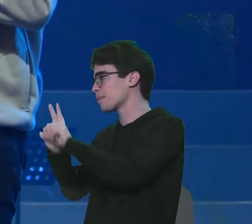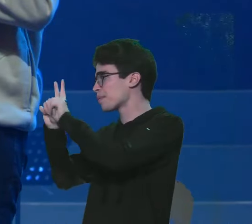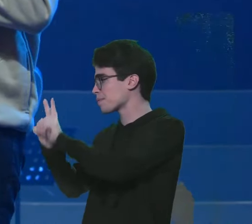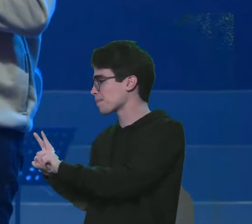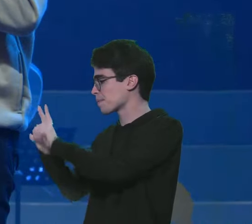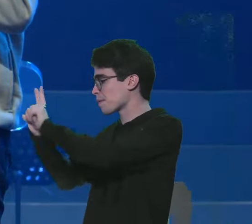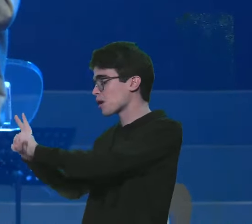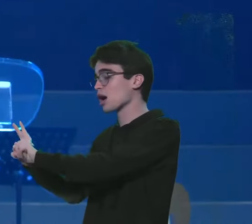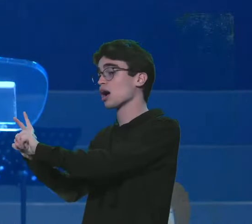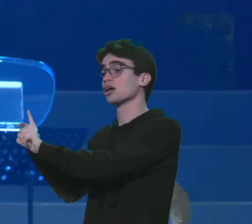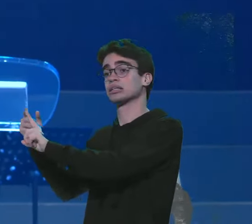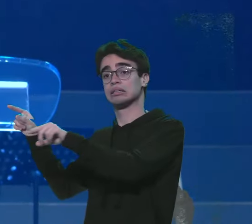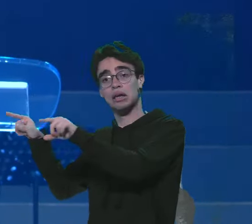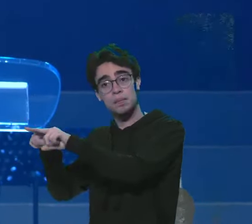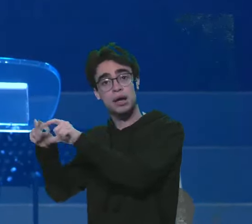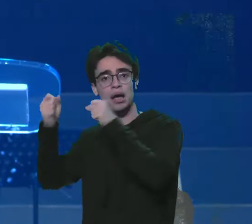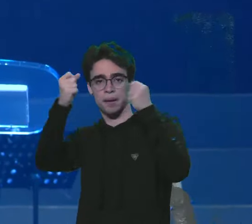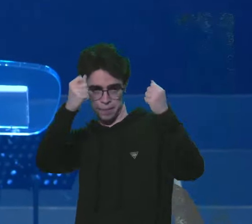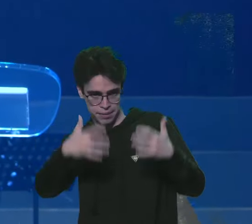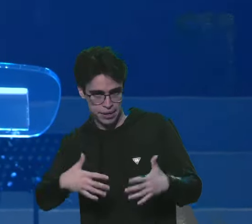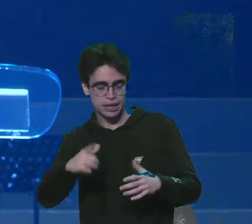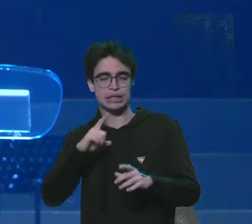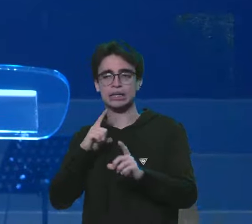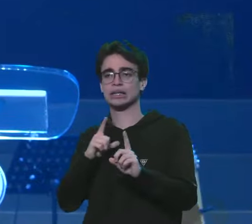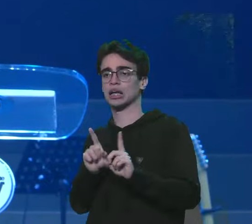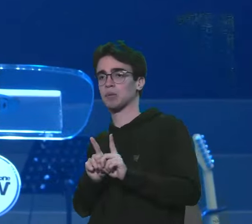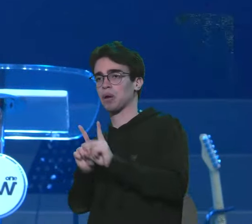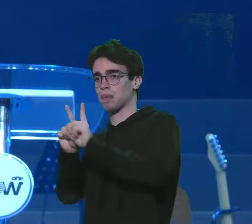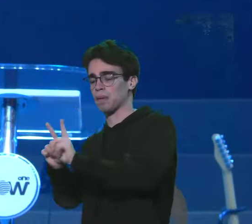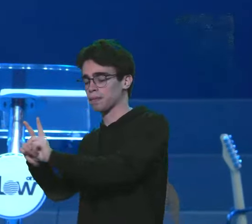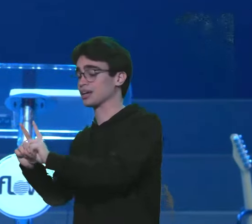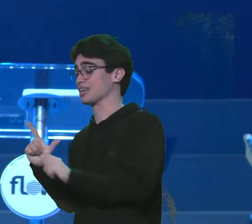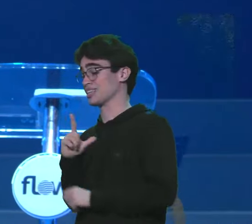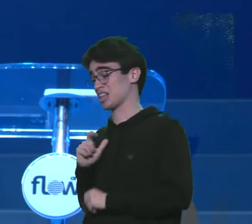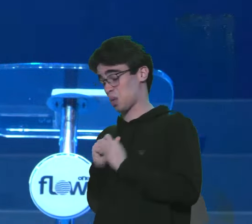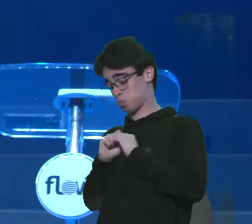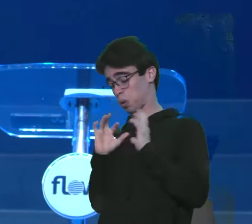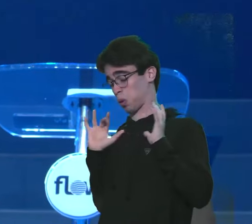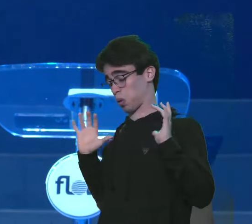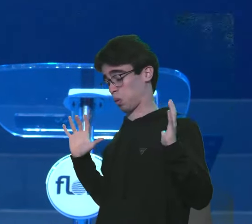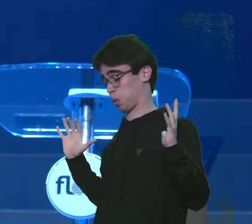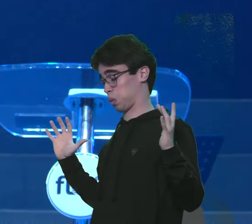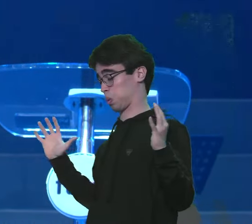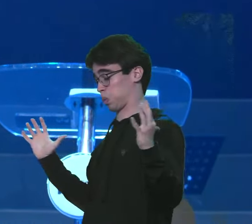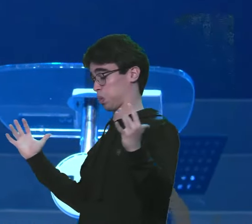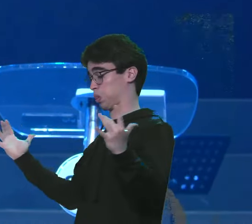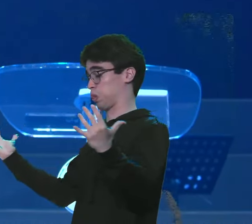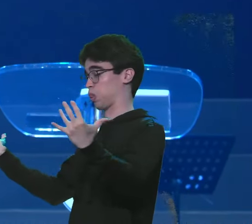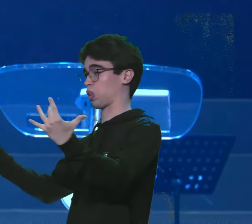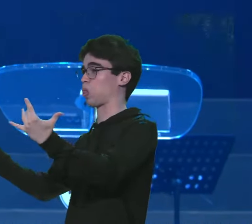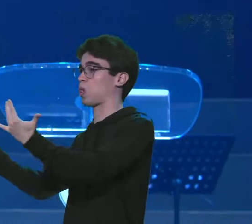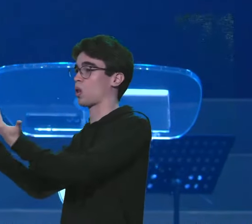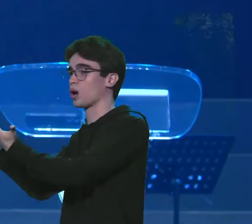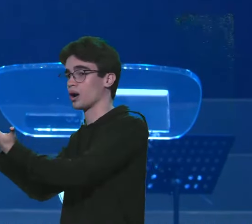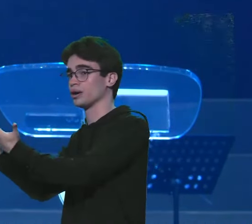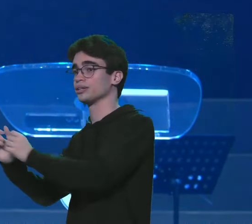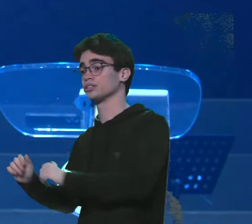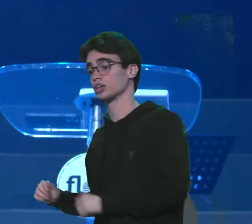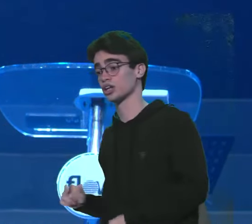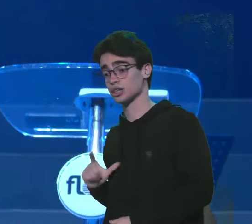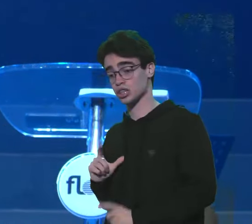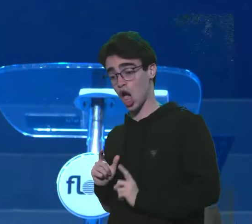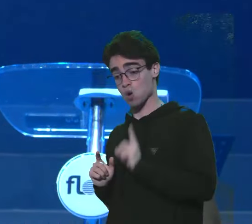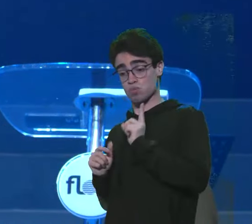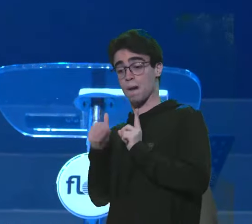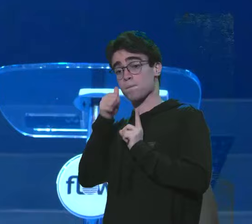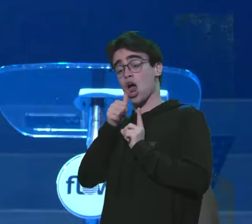Jairo, a Bíblia diz que no meio da multidão que estava aglomerando Jesus, uma mulher